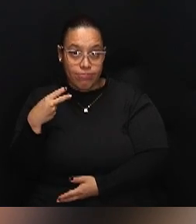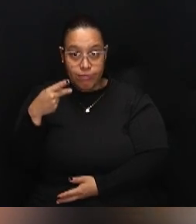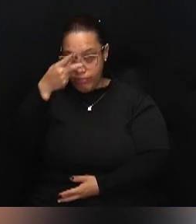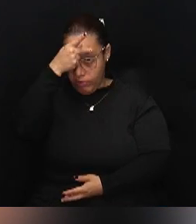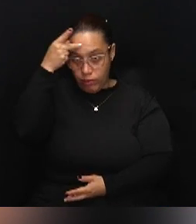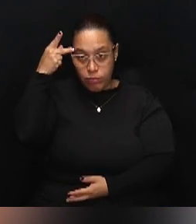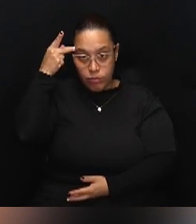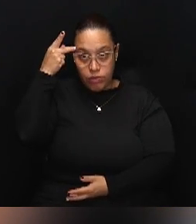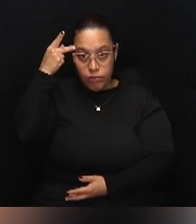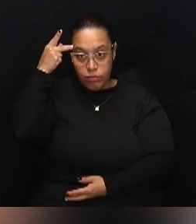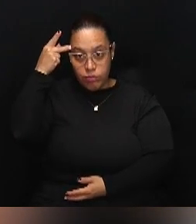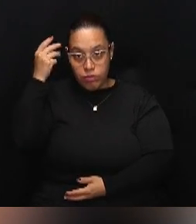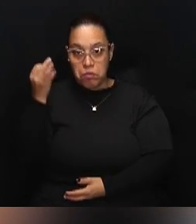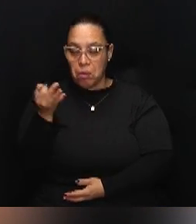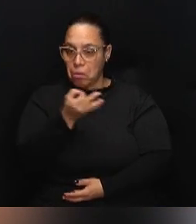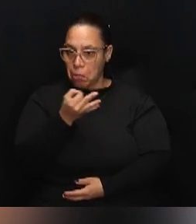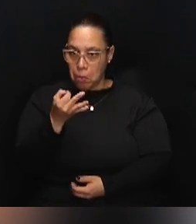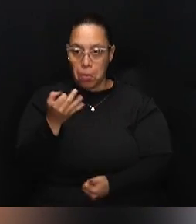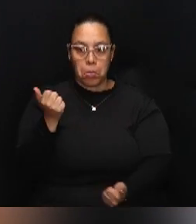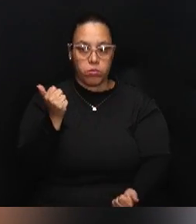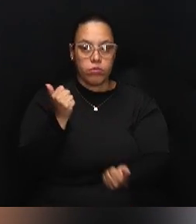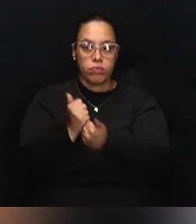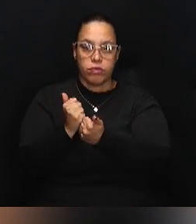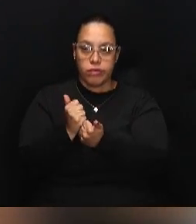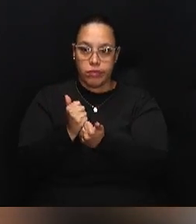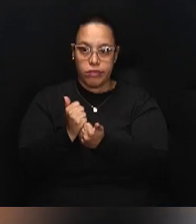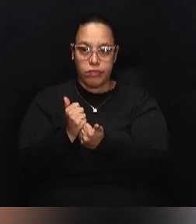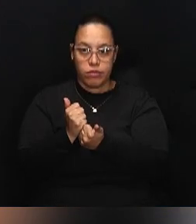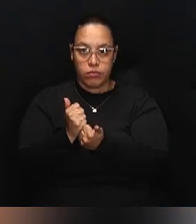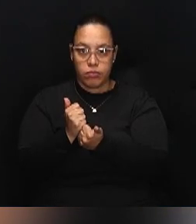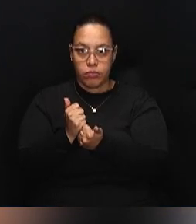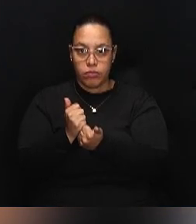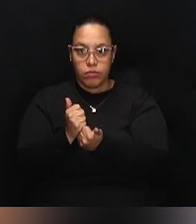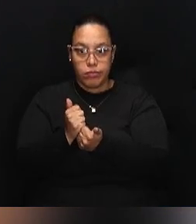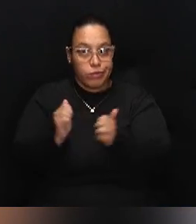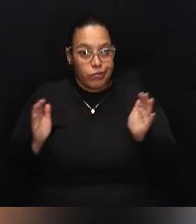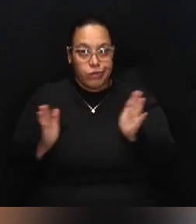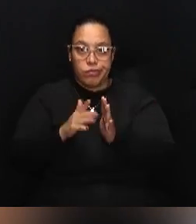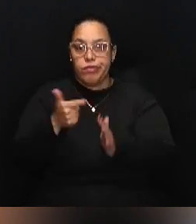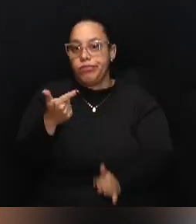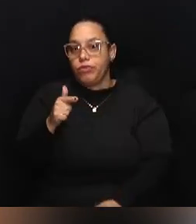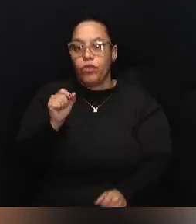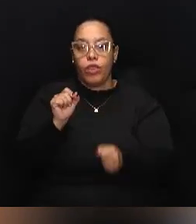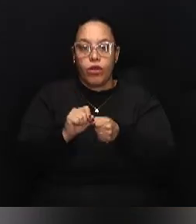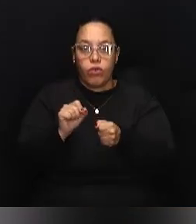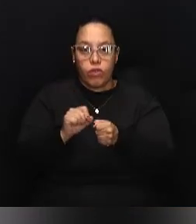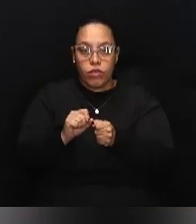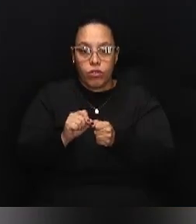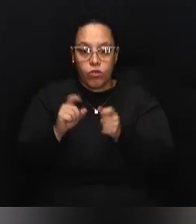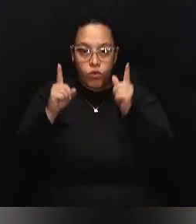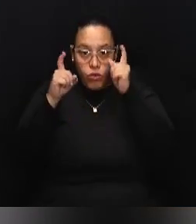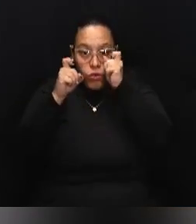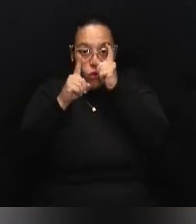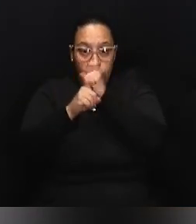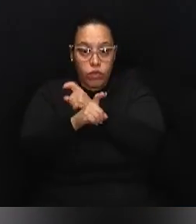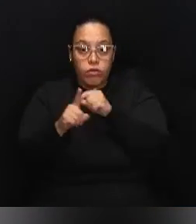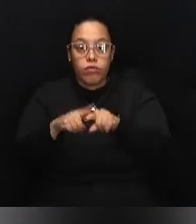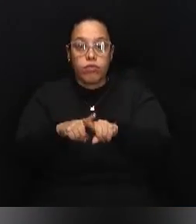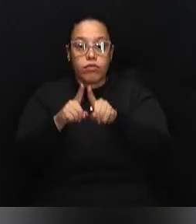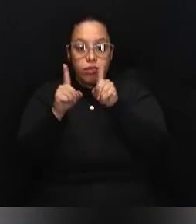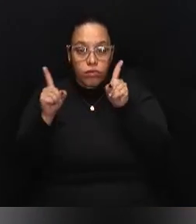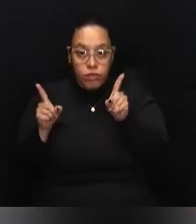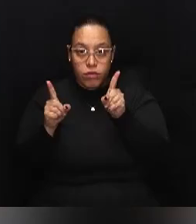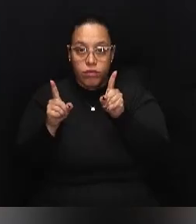um pessoal aí que dá um ótimo suporte e vamos ter que encarar, não tem o que fazer. Foi um desafio,